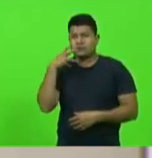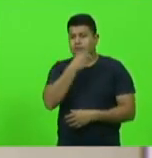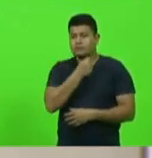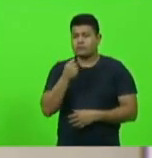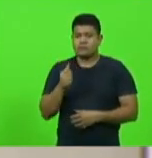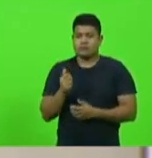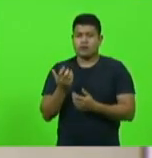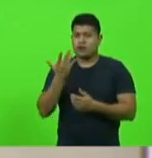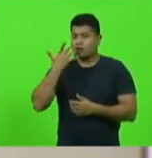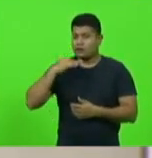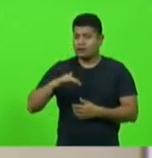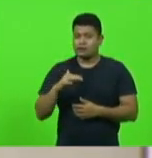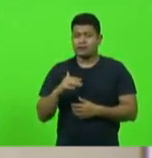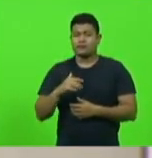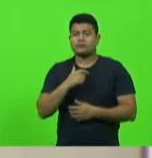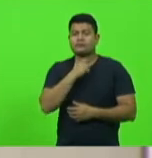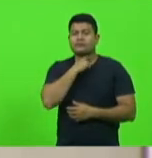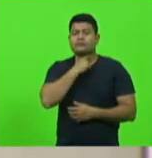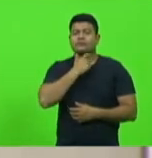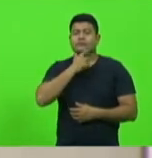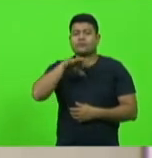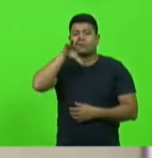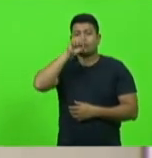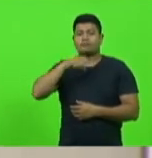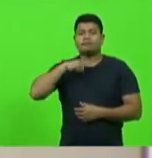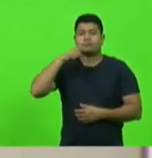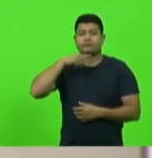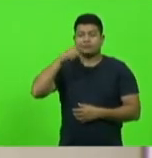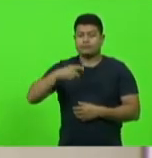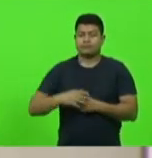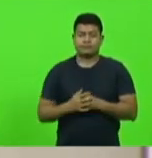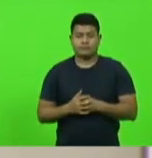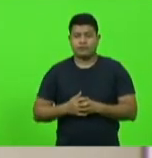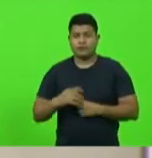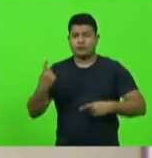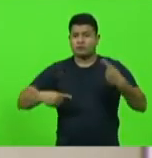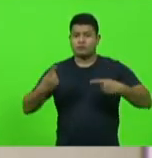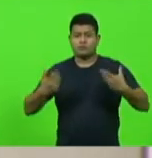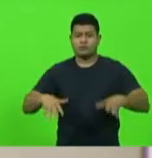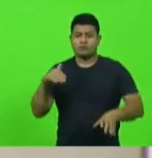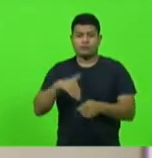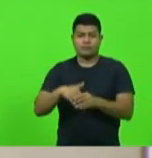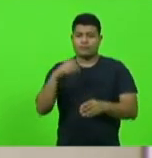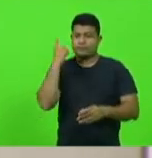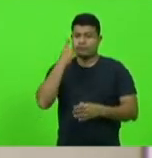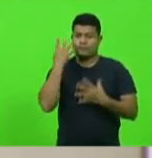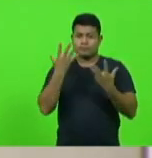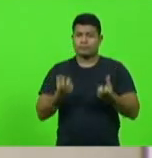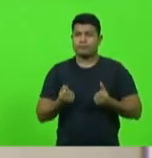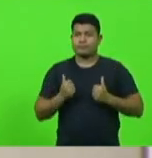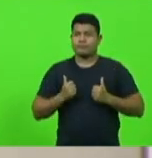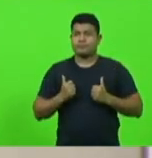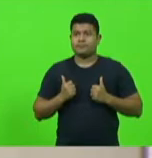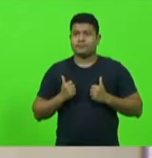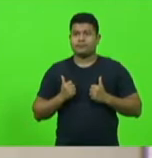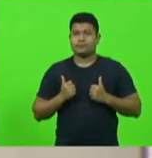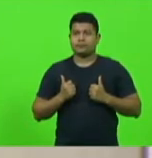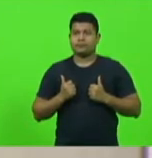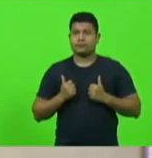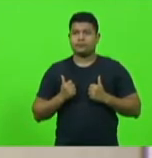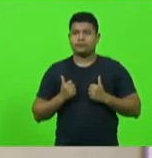engasgada na cidade de Blumenau. Em discussão. Não havendo quem queira discutir, em votação. Deputados que aprovam permaneçam como se